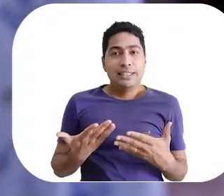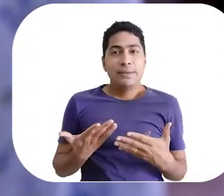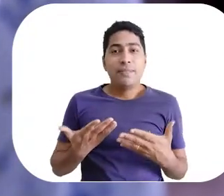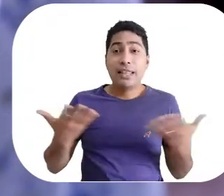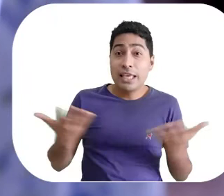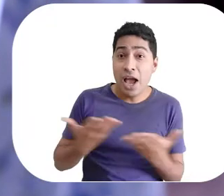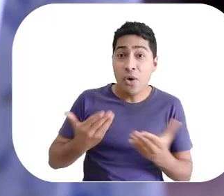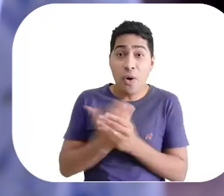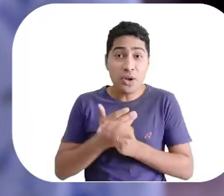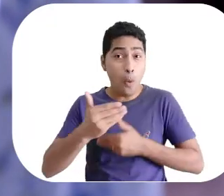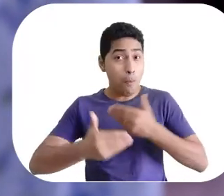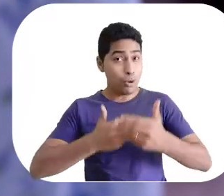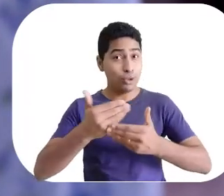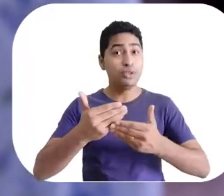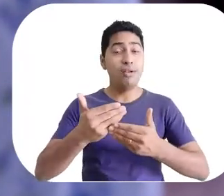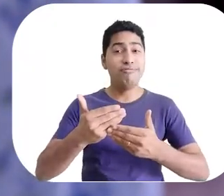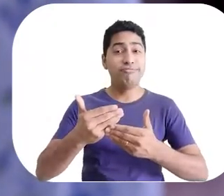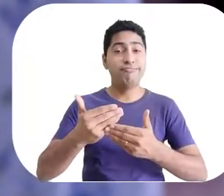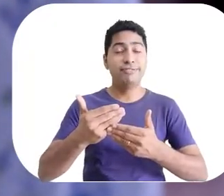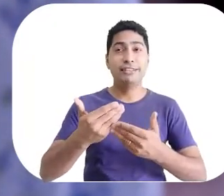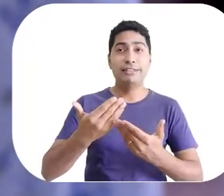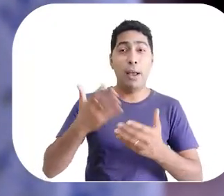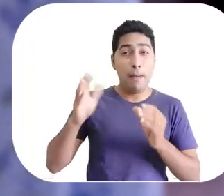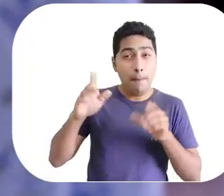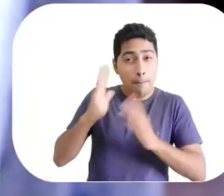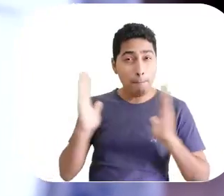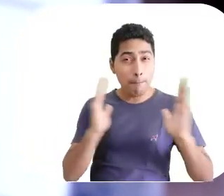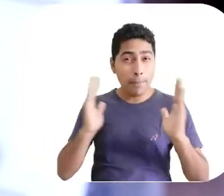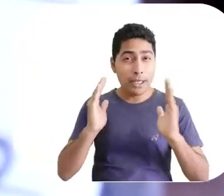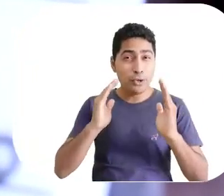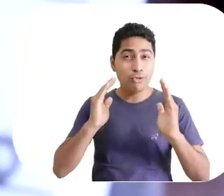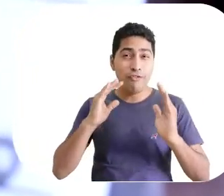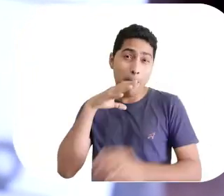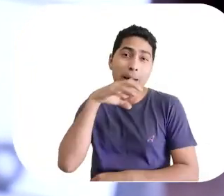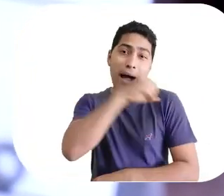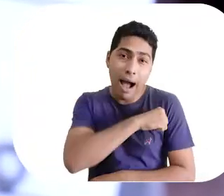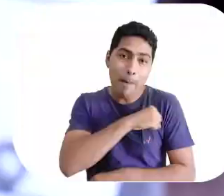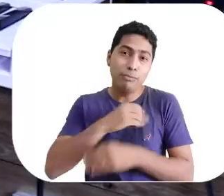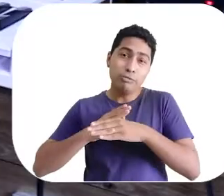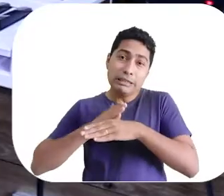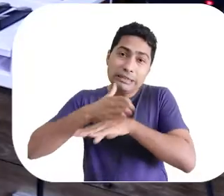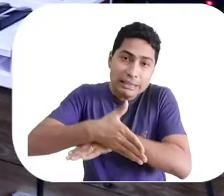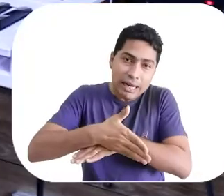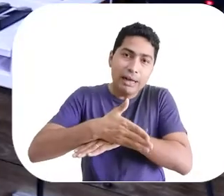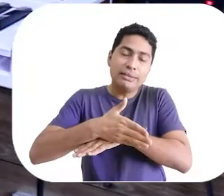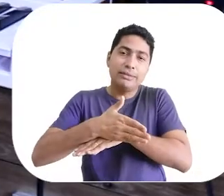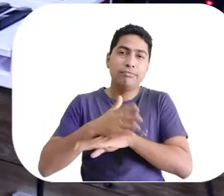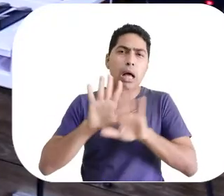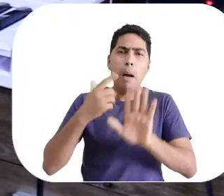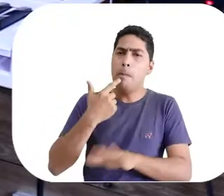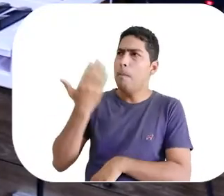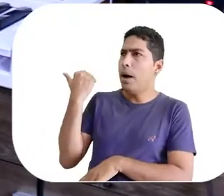esse processo e esse período meio que acelerou a nossa entrada no audiovisual. Mesmo antes do